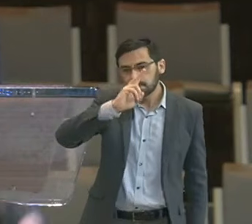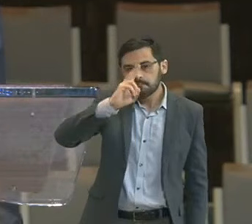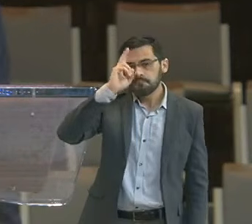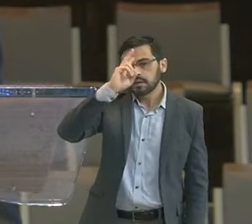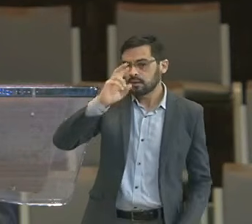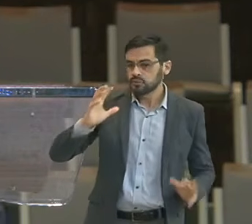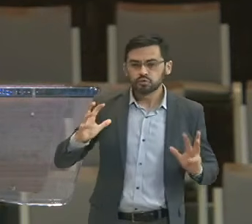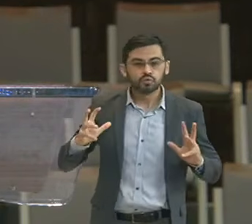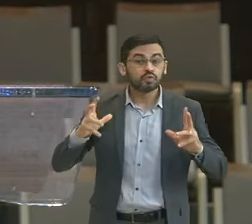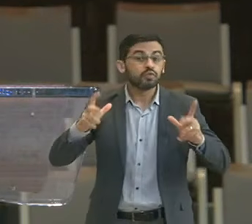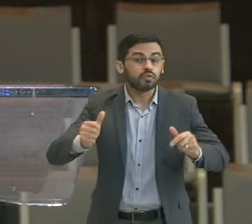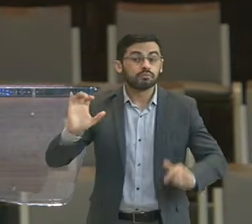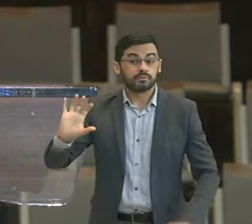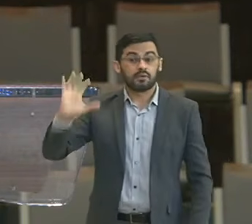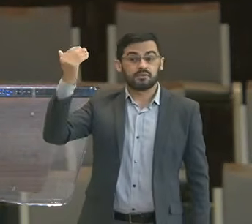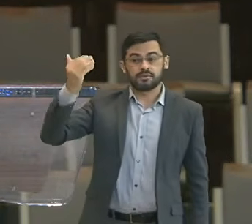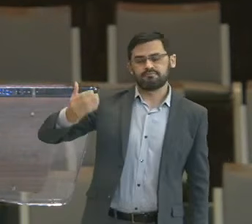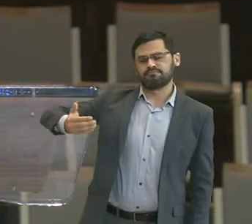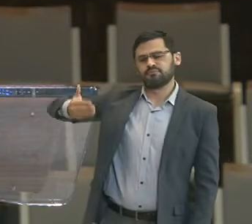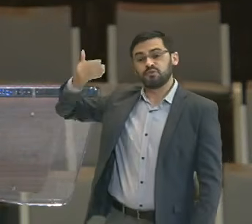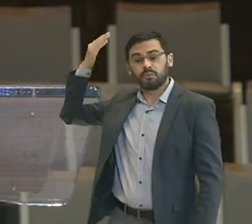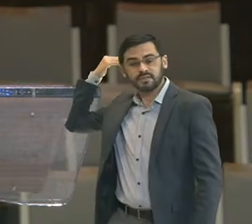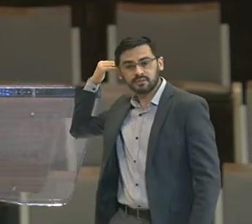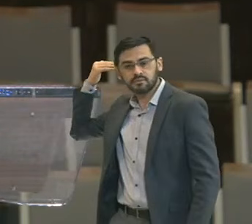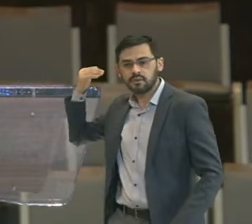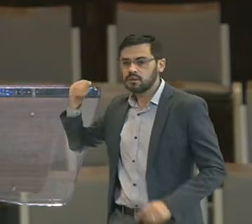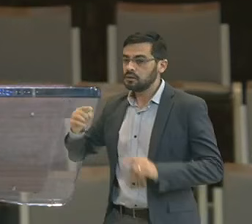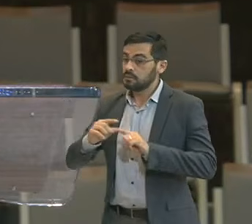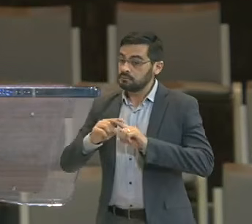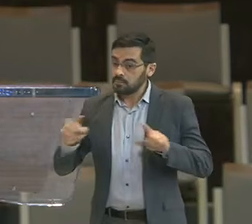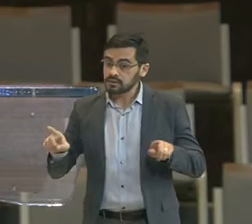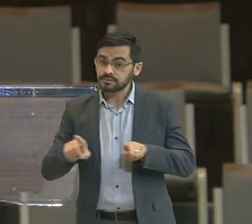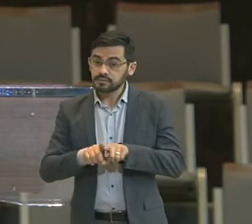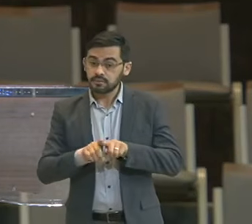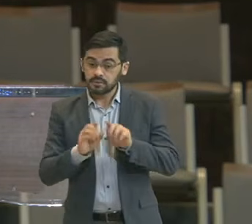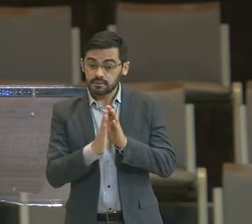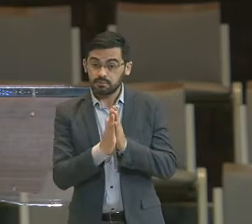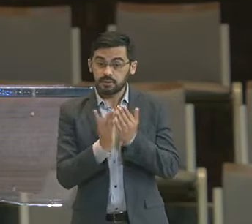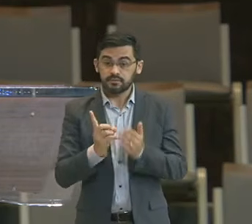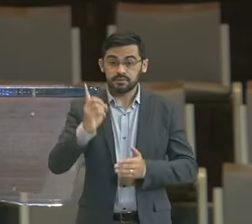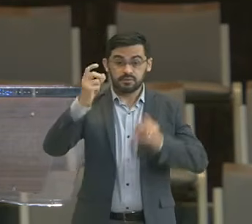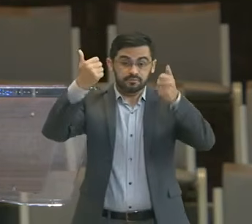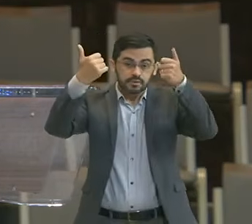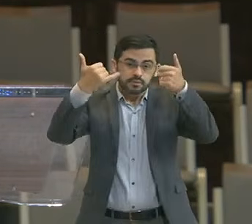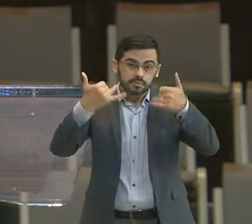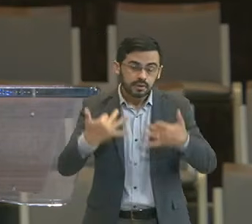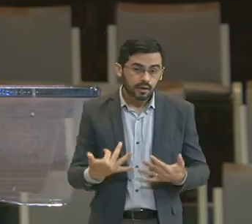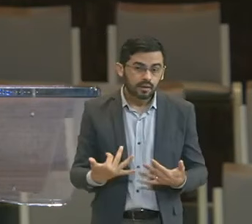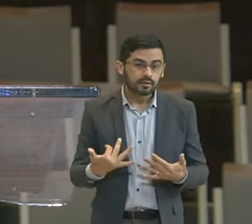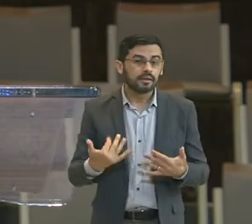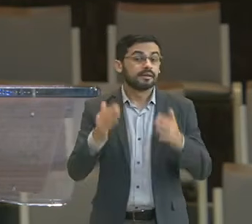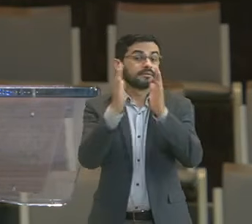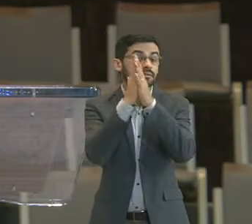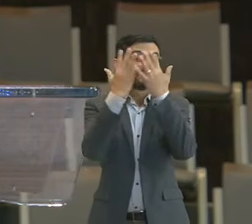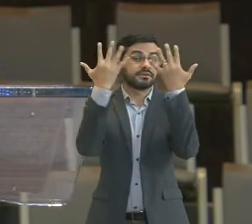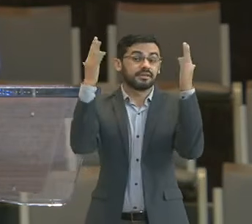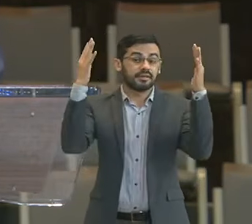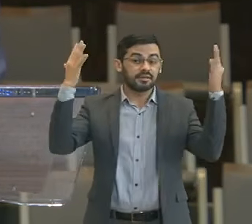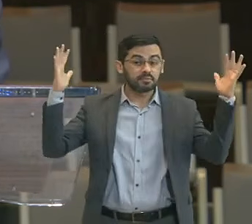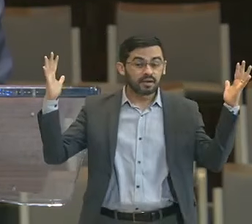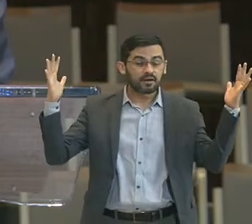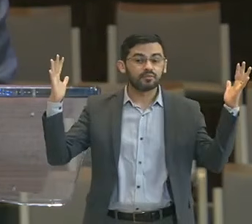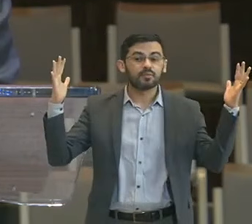que tinha acontecido no passado. Mas a Bíblia vai dizer também que eles também